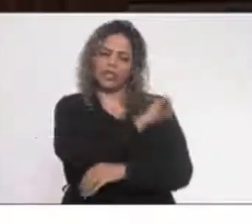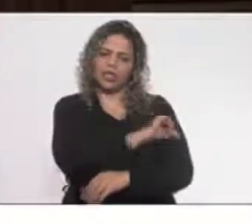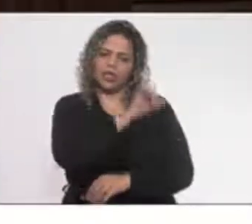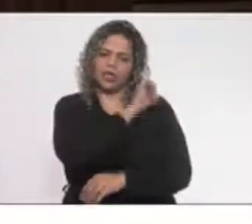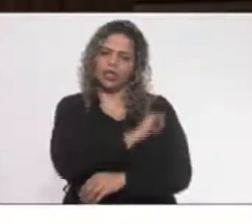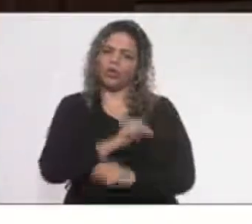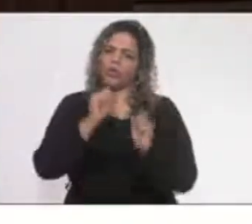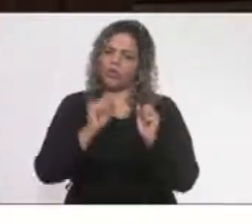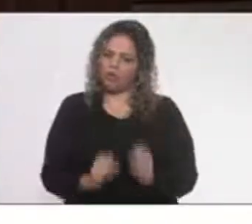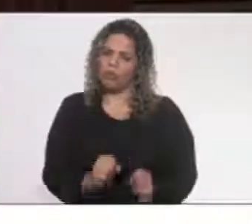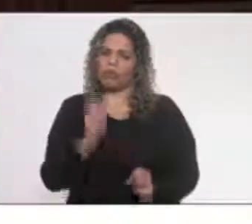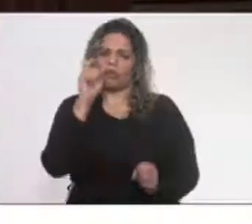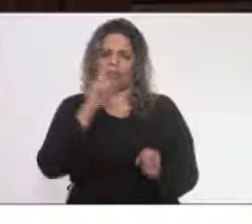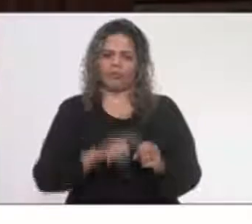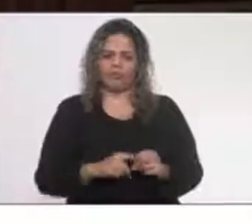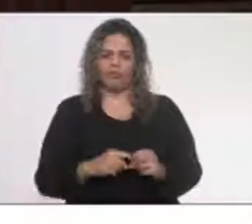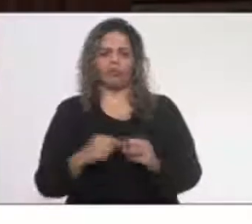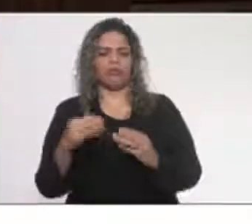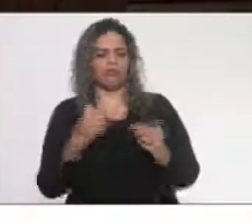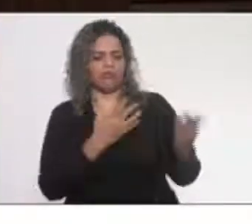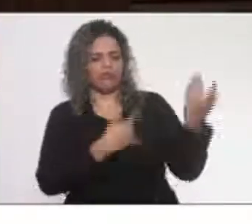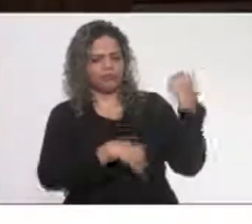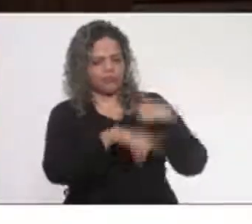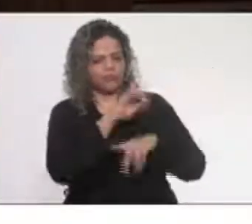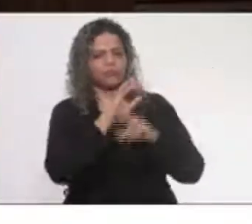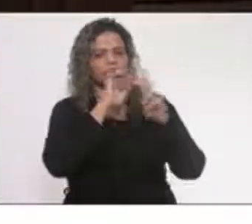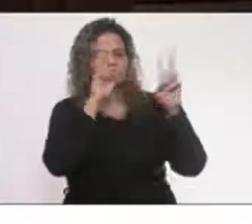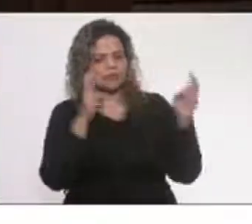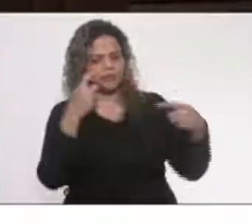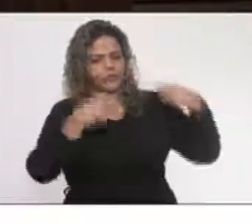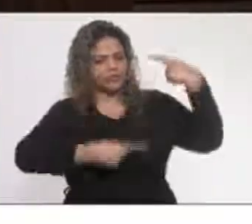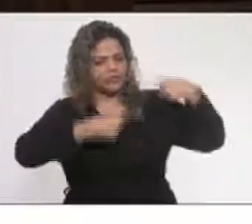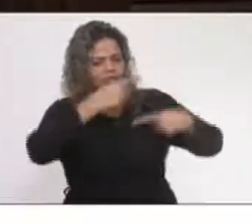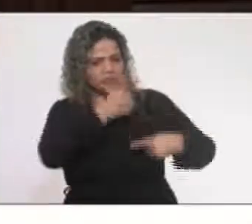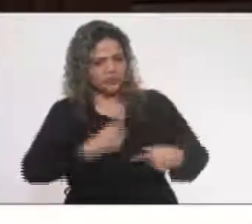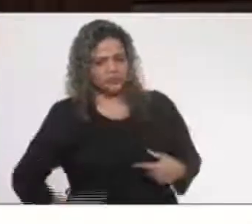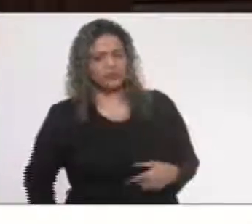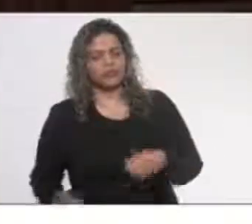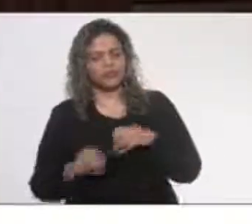retomar algumas linhas de avanço em relação à sua política pública de educação. Muito obrigado.